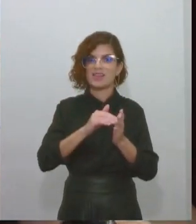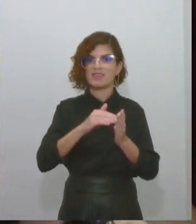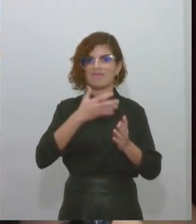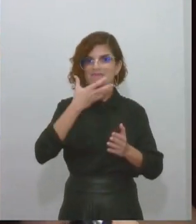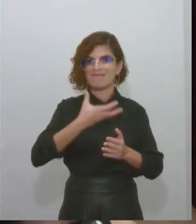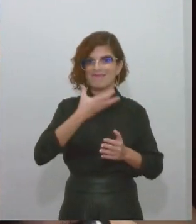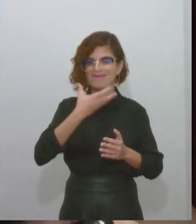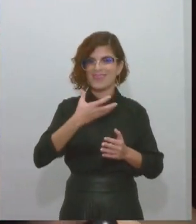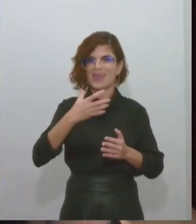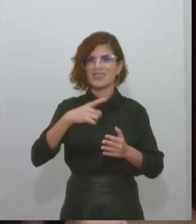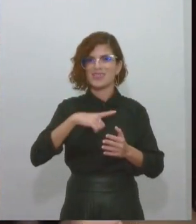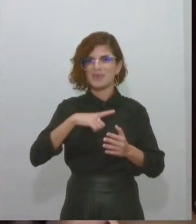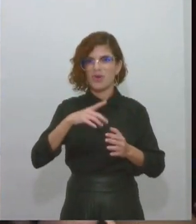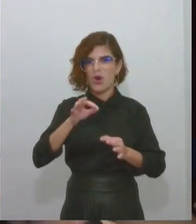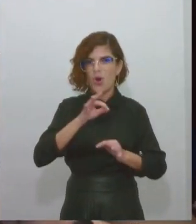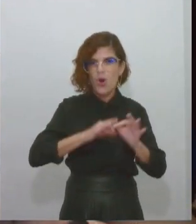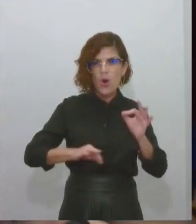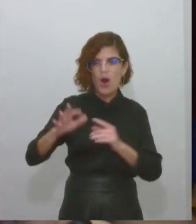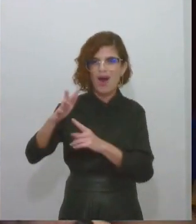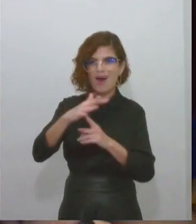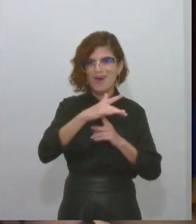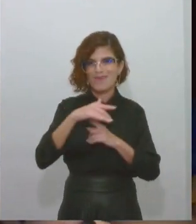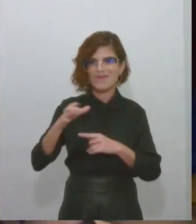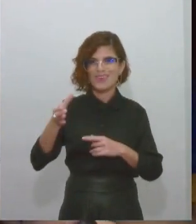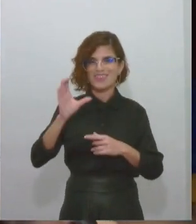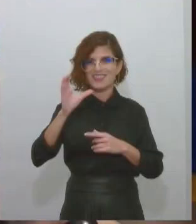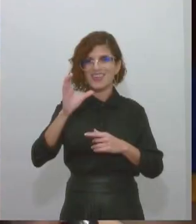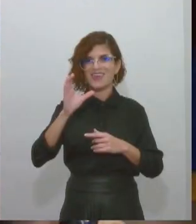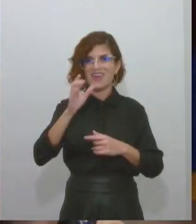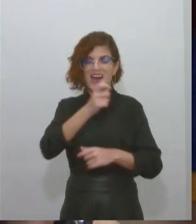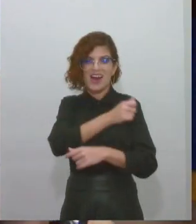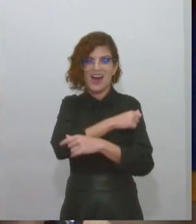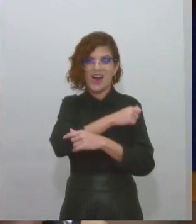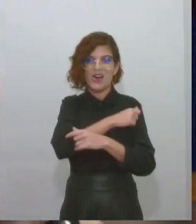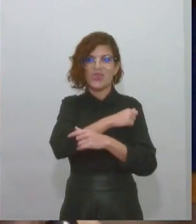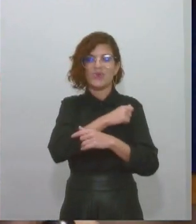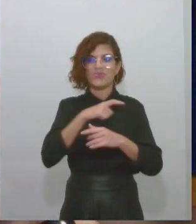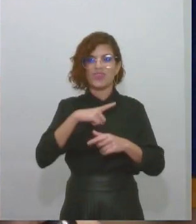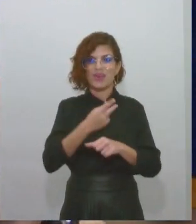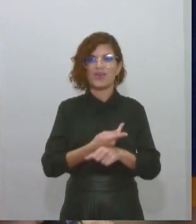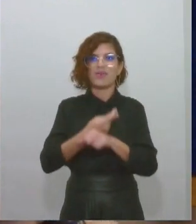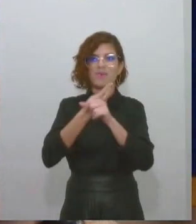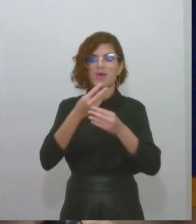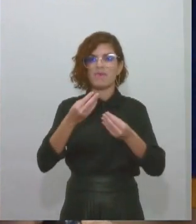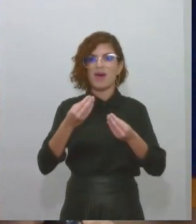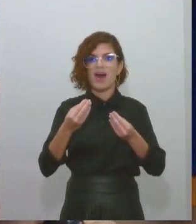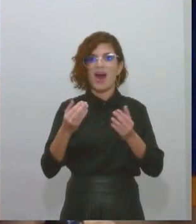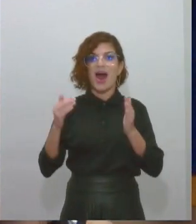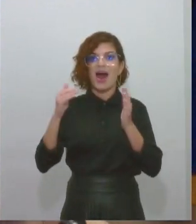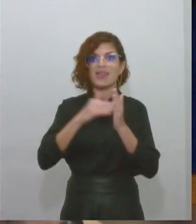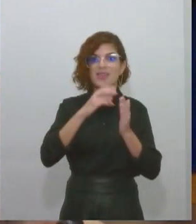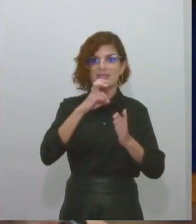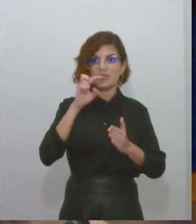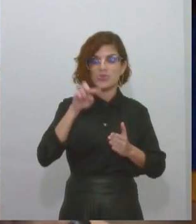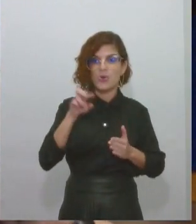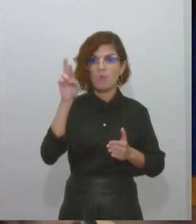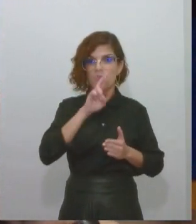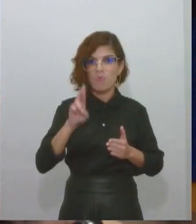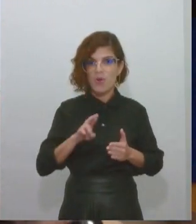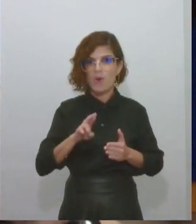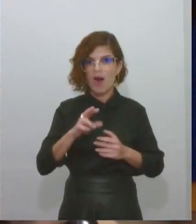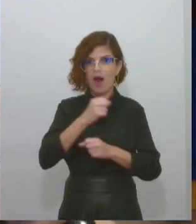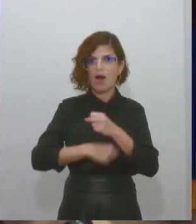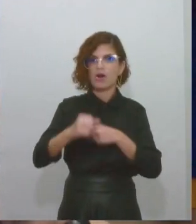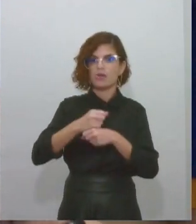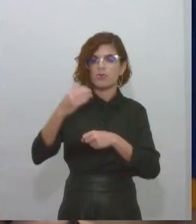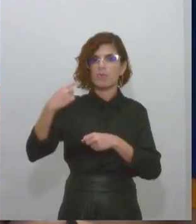alunos que vão ser premiados com até R$5.000, os aqueles alunos que se destacam nas feiras de ciência. Ano passado foram mais de 300 alunos que foram beneficiados. E